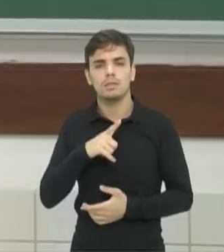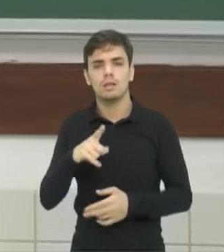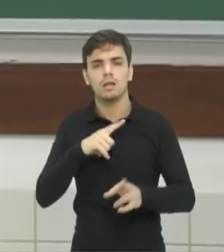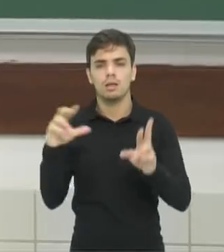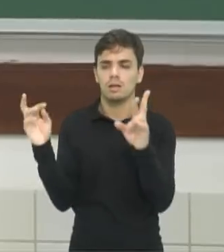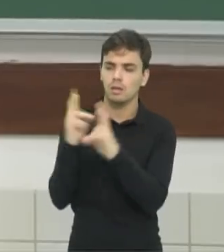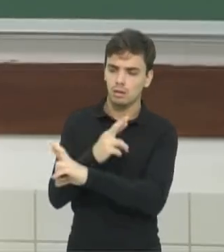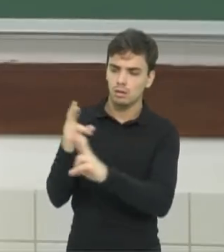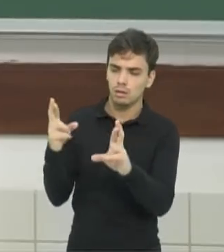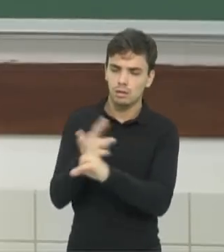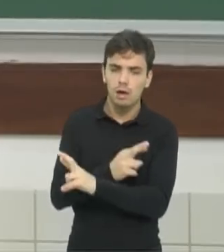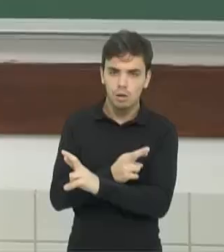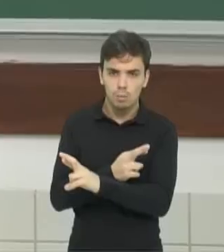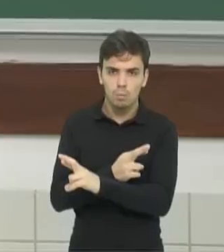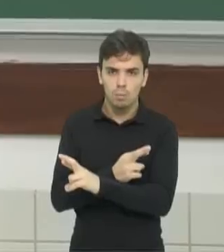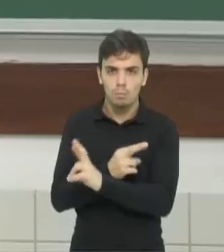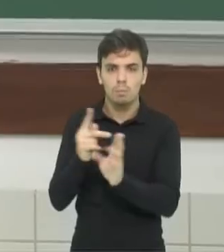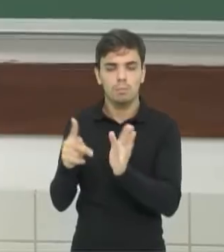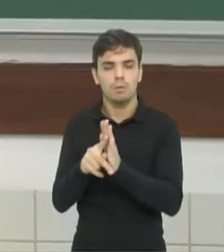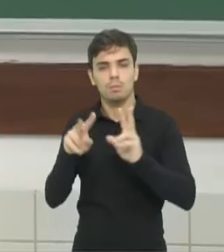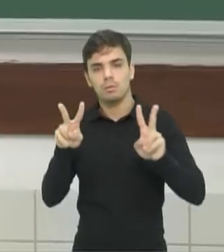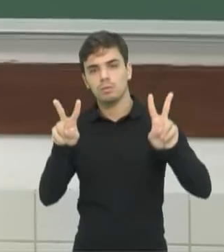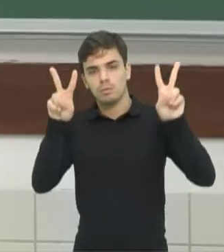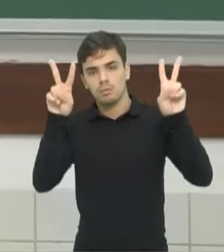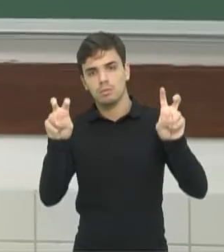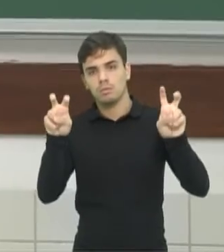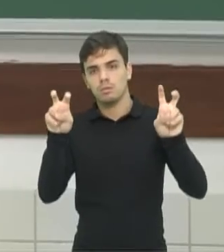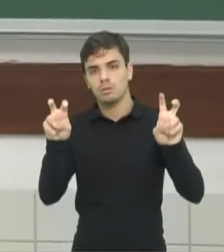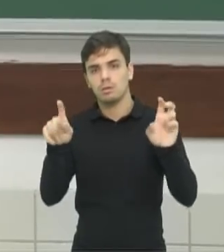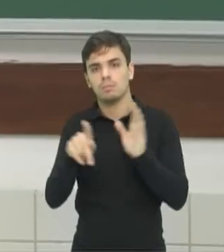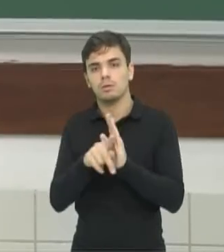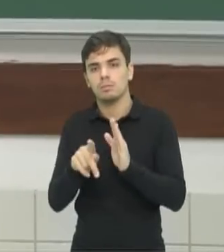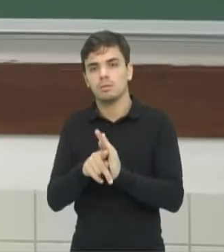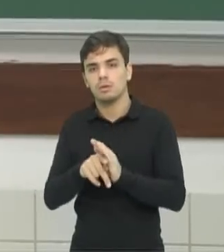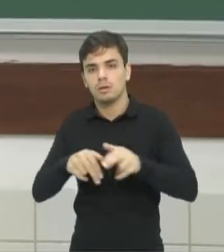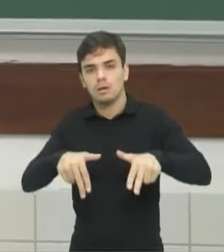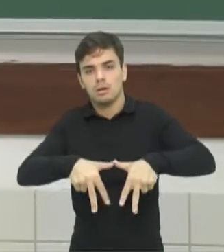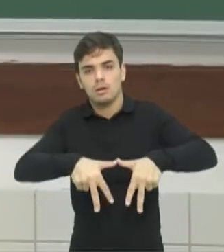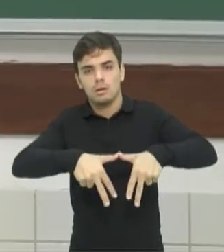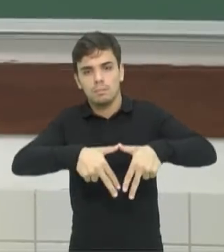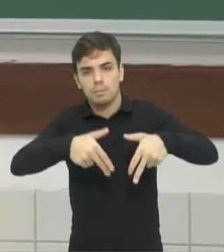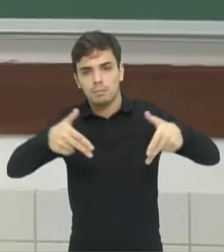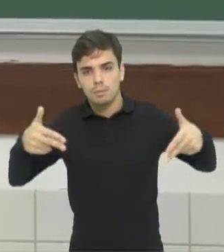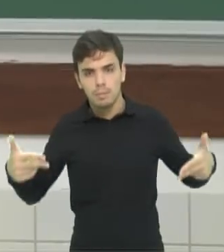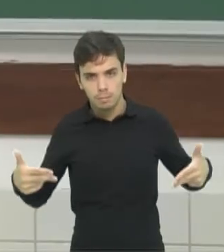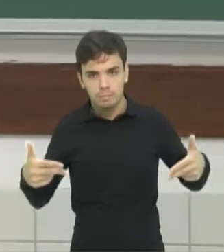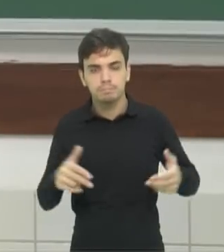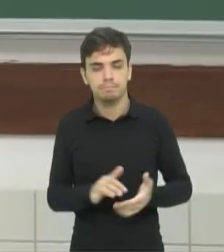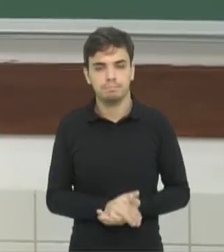ver com temas de etnografia, ou seja, de etnias, né? Então, a gente tem, por exemplo,